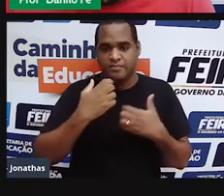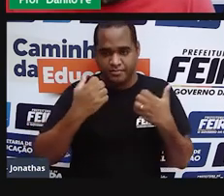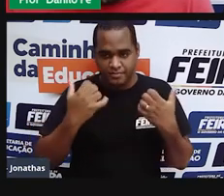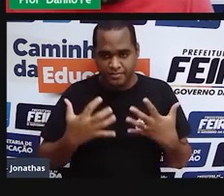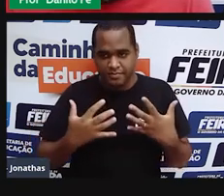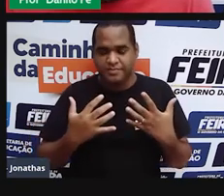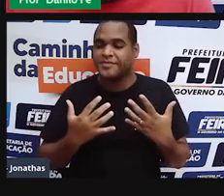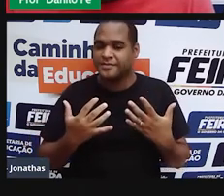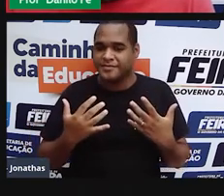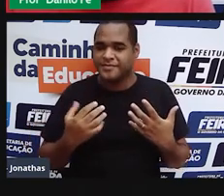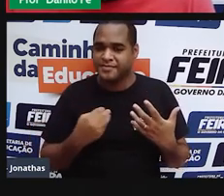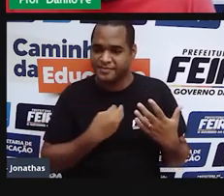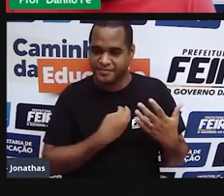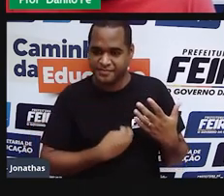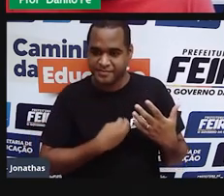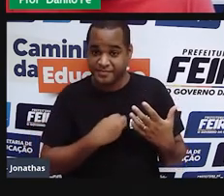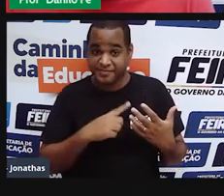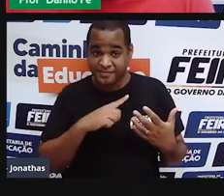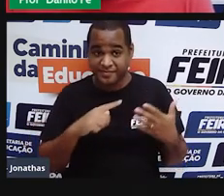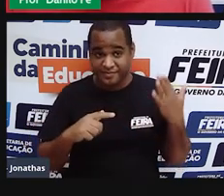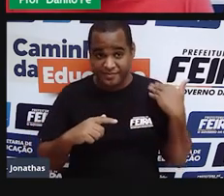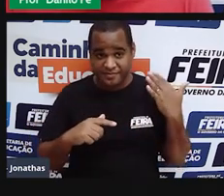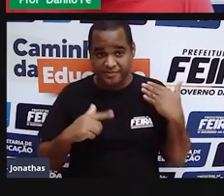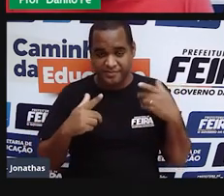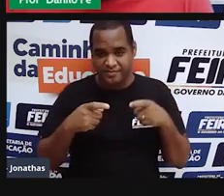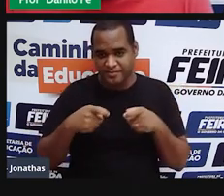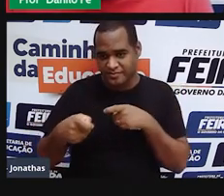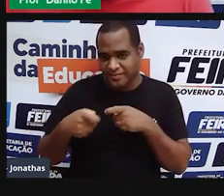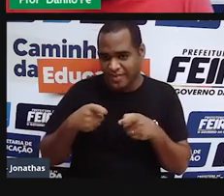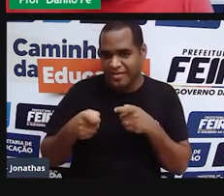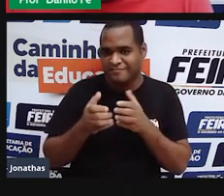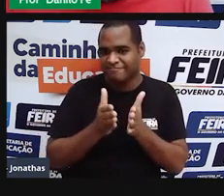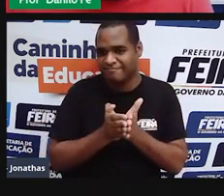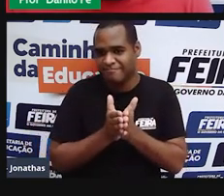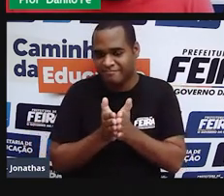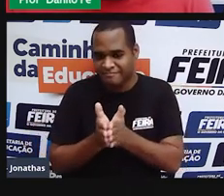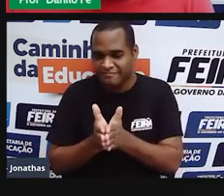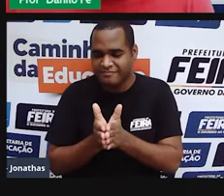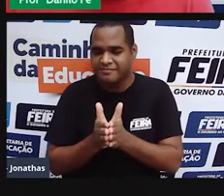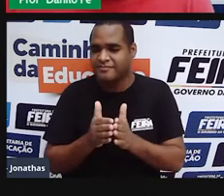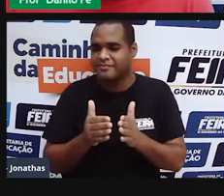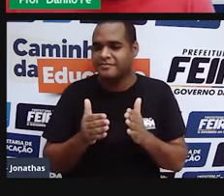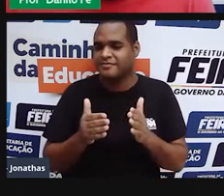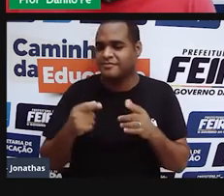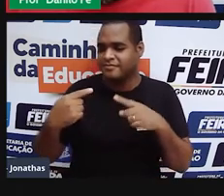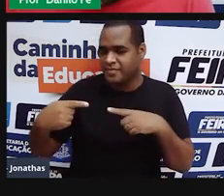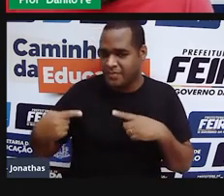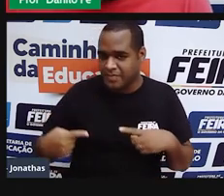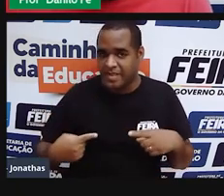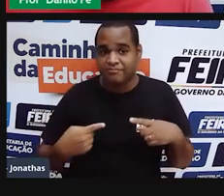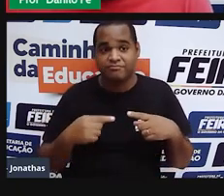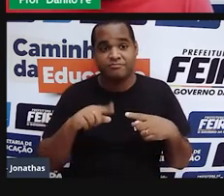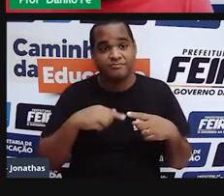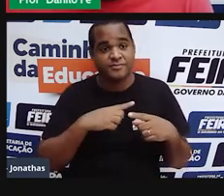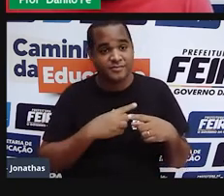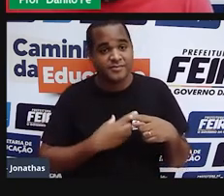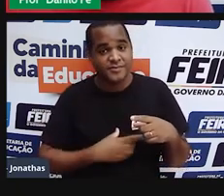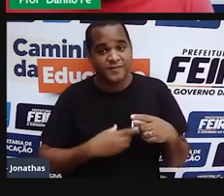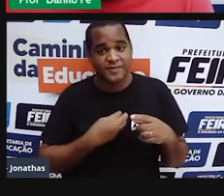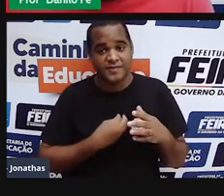e na primeira parte aqui rapaz lá para o pai e o